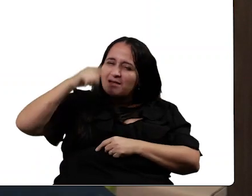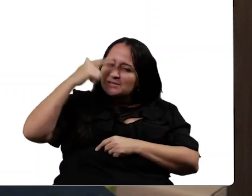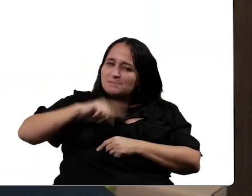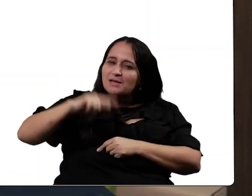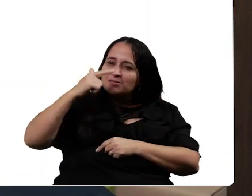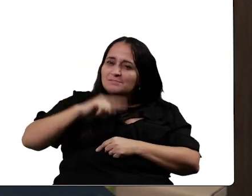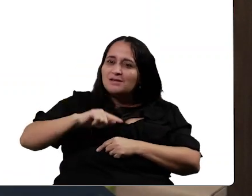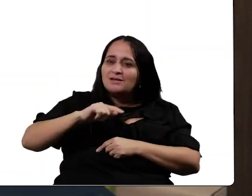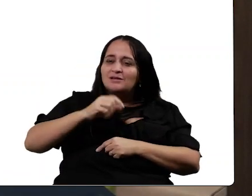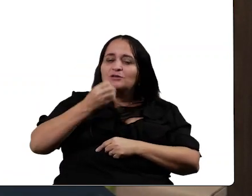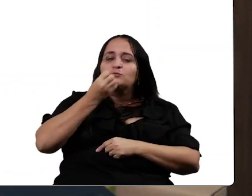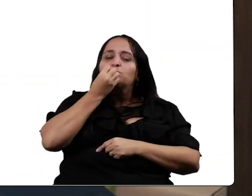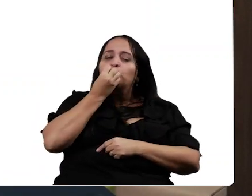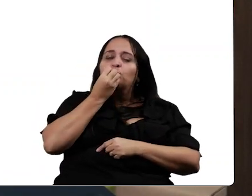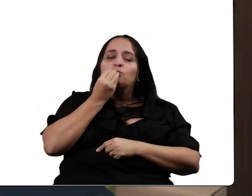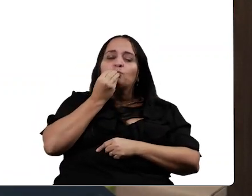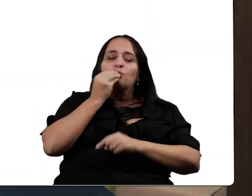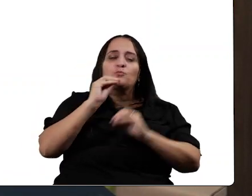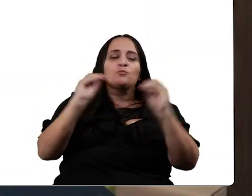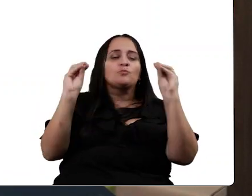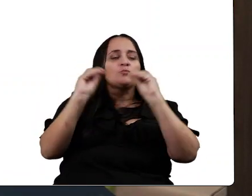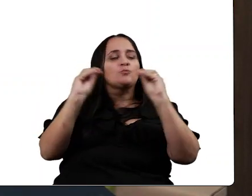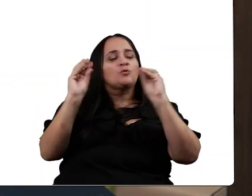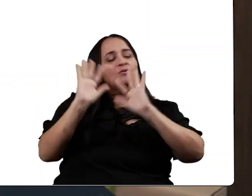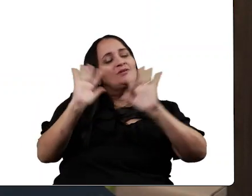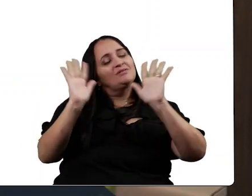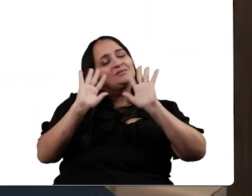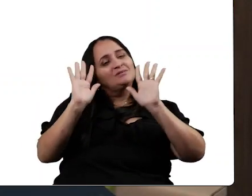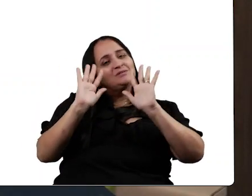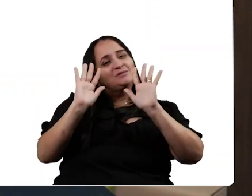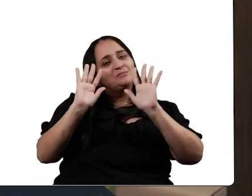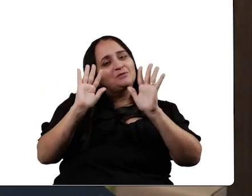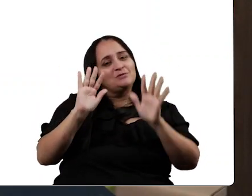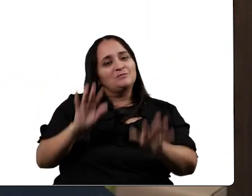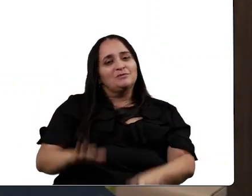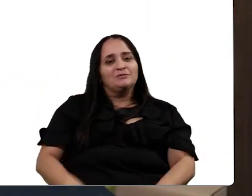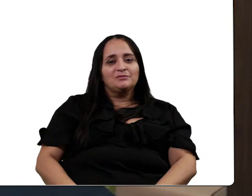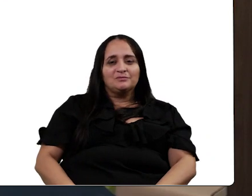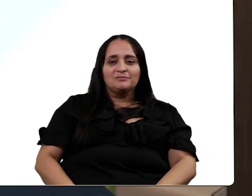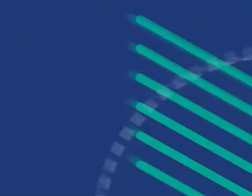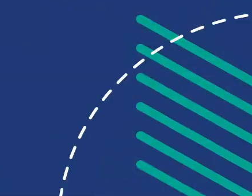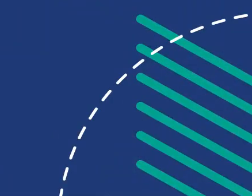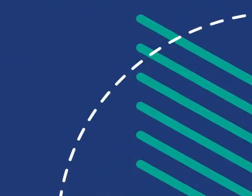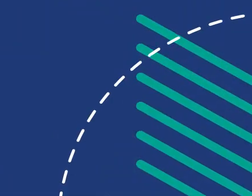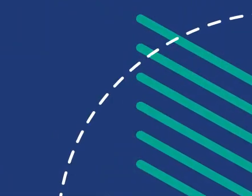você fica bom de mira. Um beijo e até nosso próximo encontro.